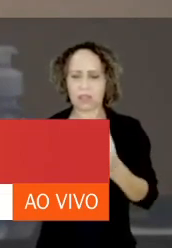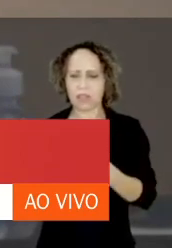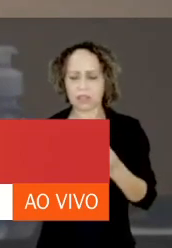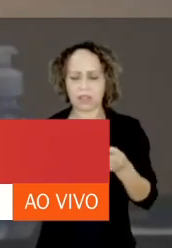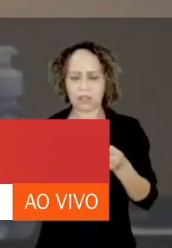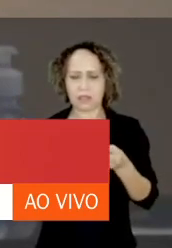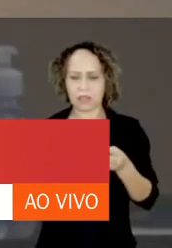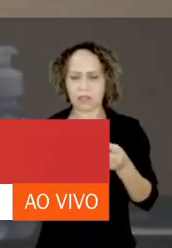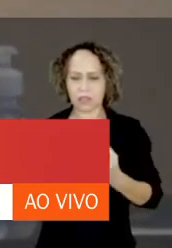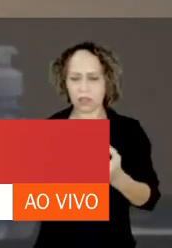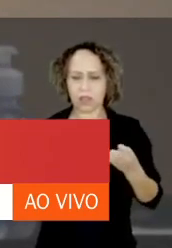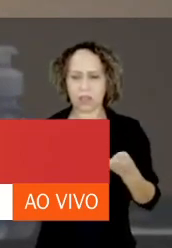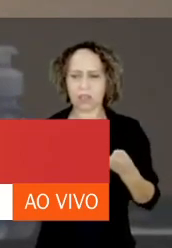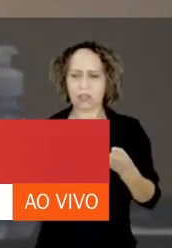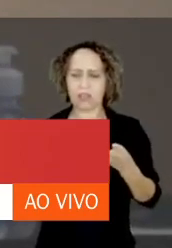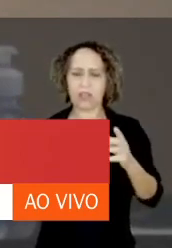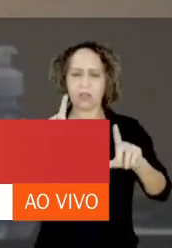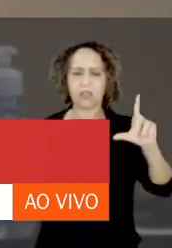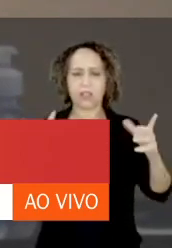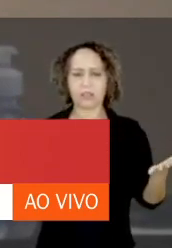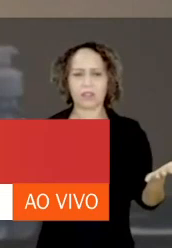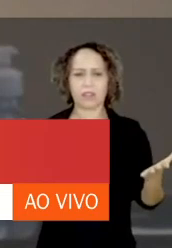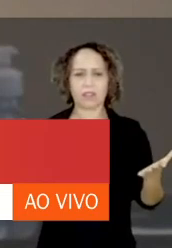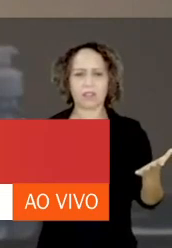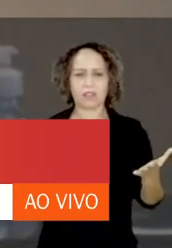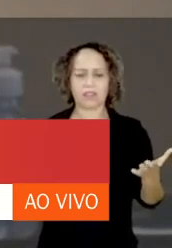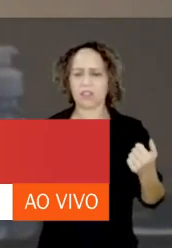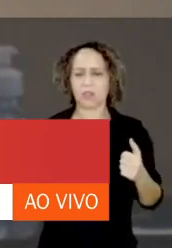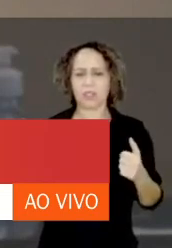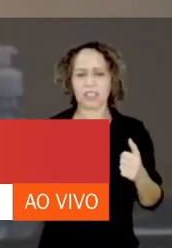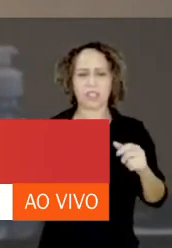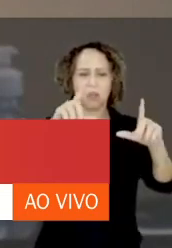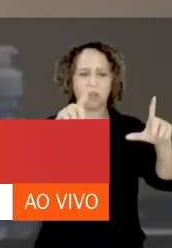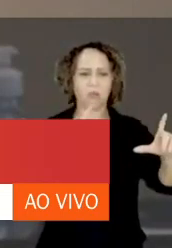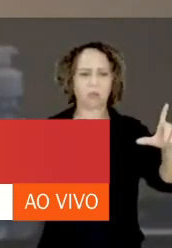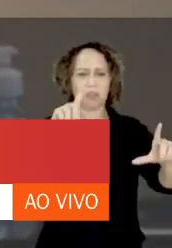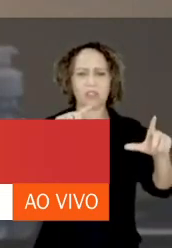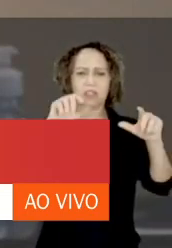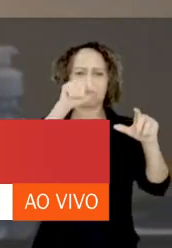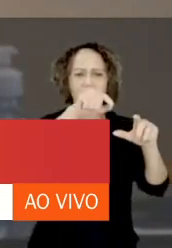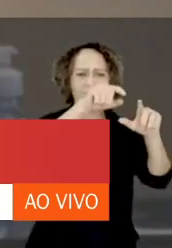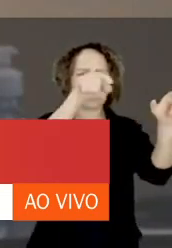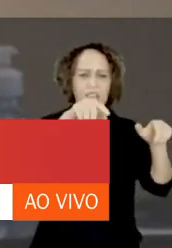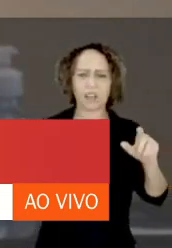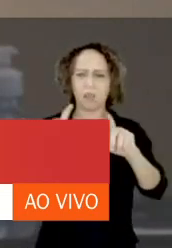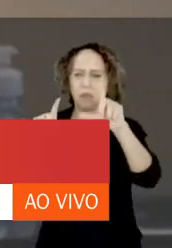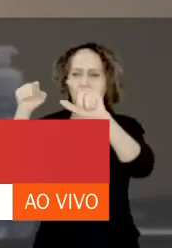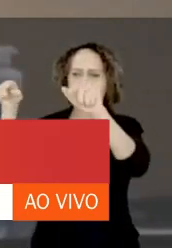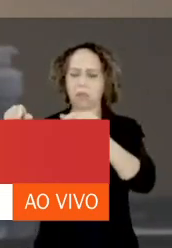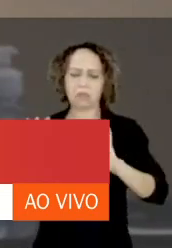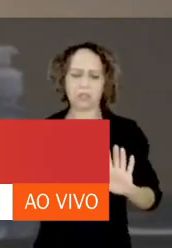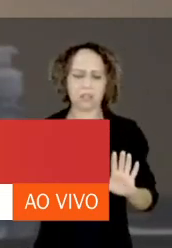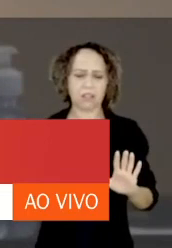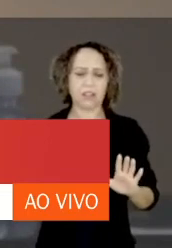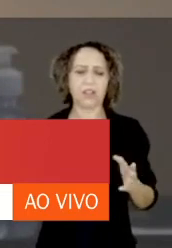É, só o MDB... Não, o MDB, ele, no caso, o Eunício, nem se reelegeu. Ele quer se reeleger. E o MDB do Nordeste